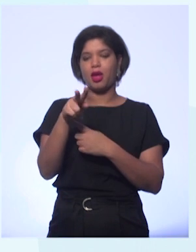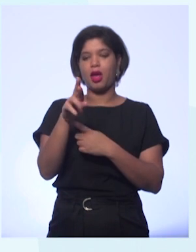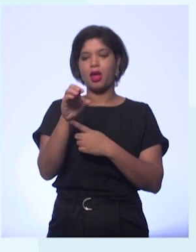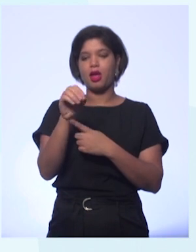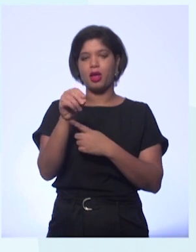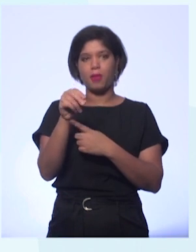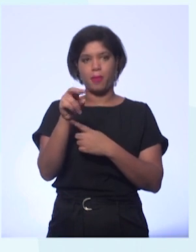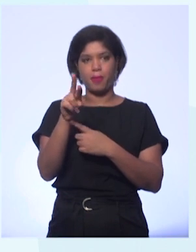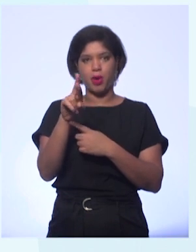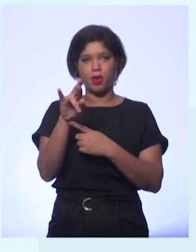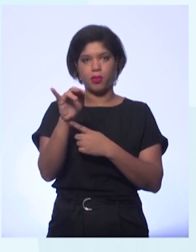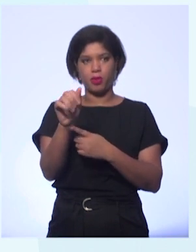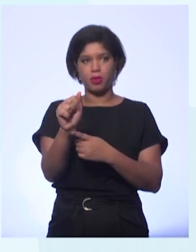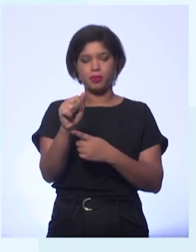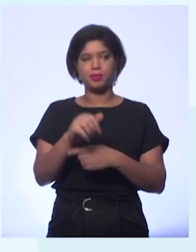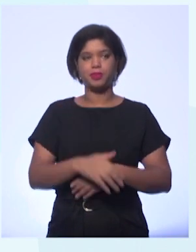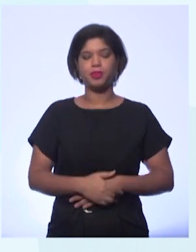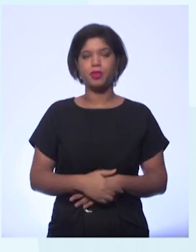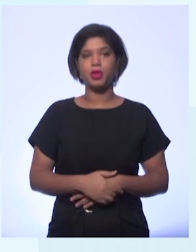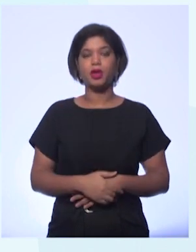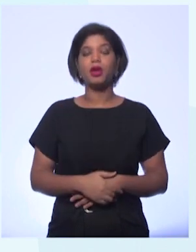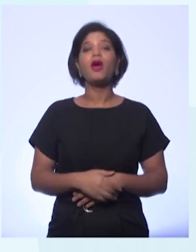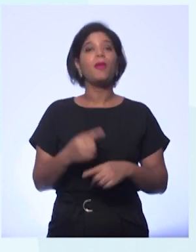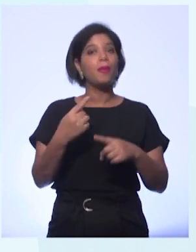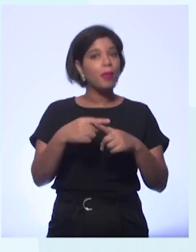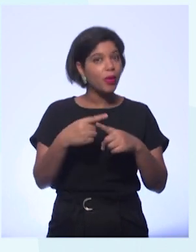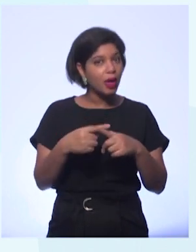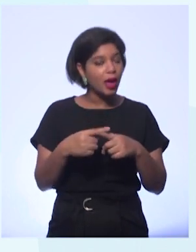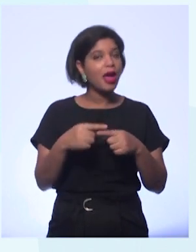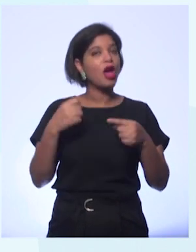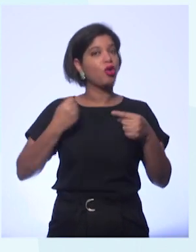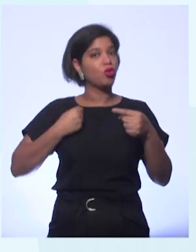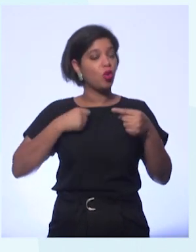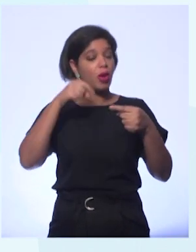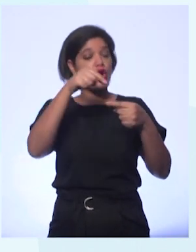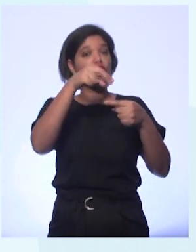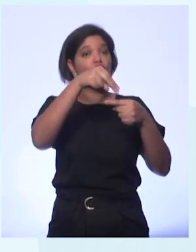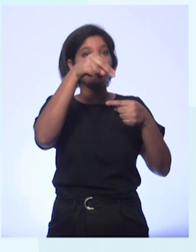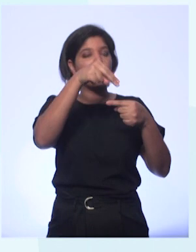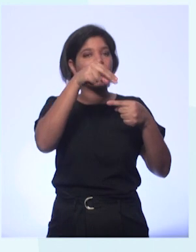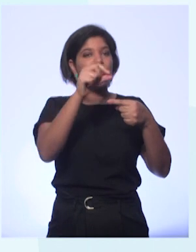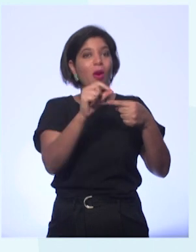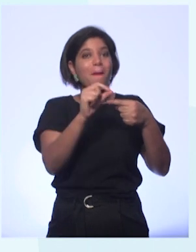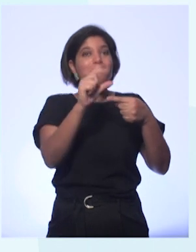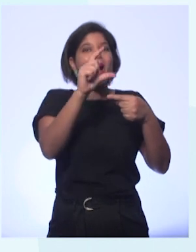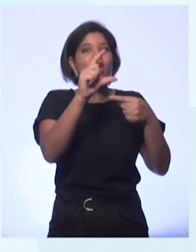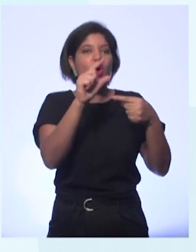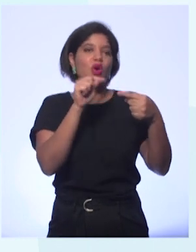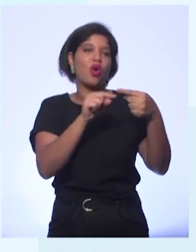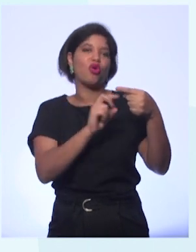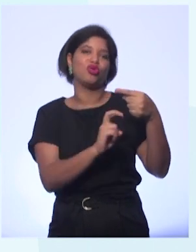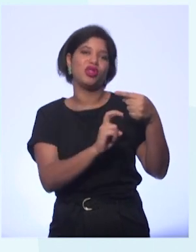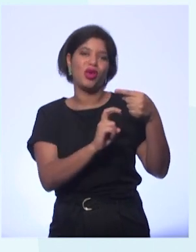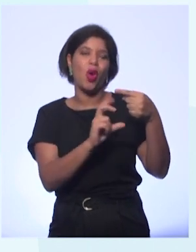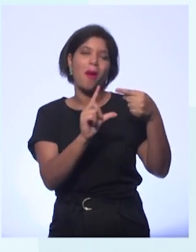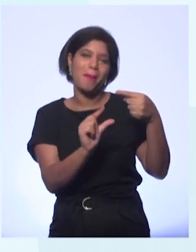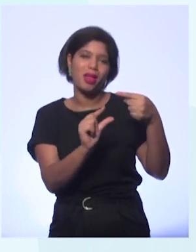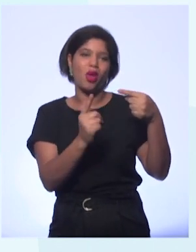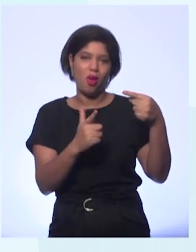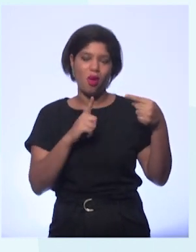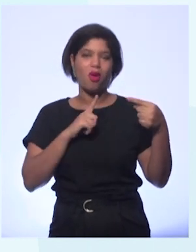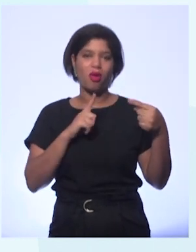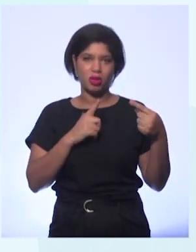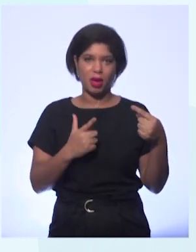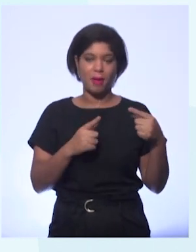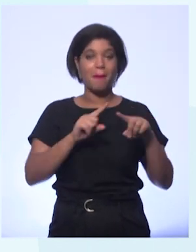é imprópria, porque o número de cima, que é o numerador, é maior que o número de baixo, que é o denominador, mas não é da